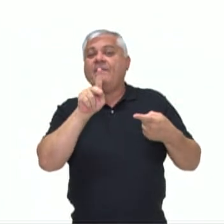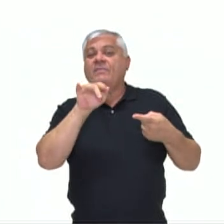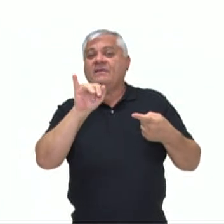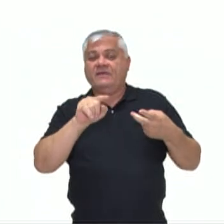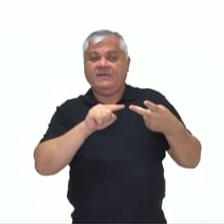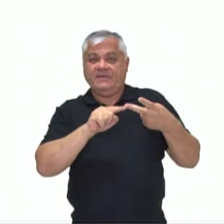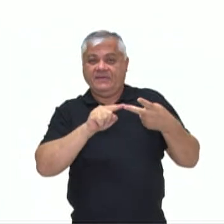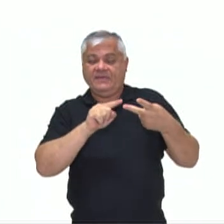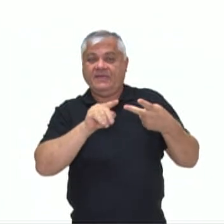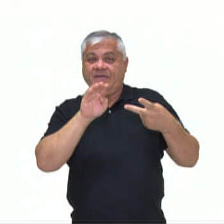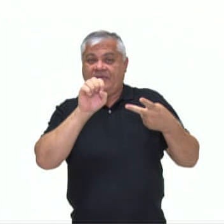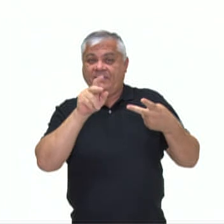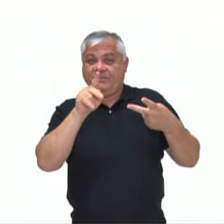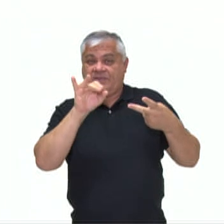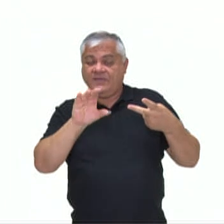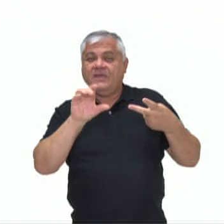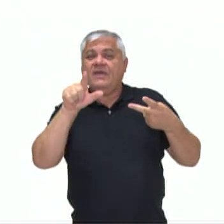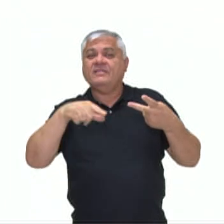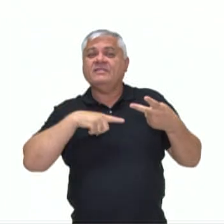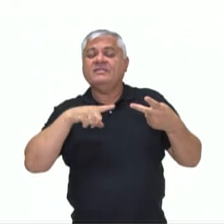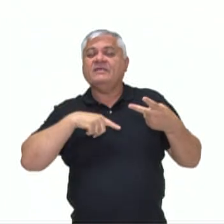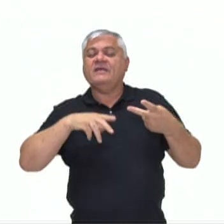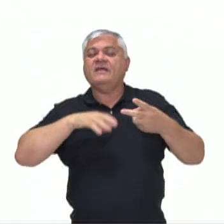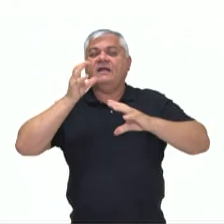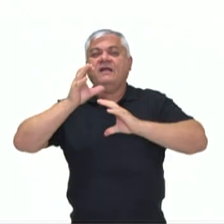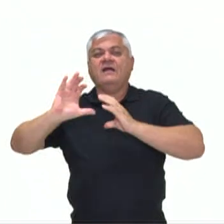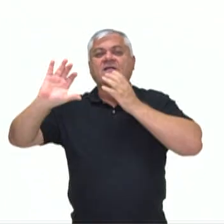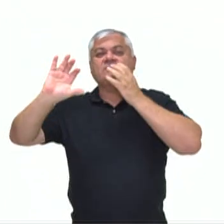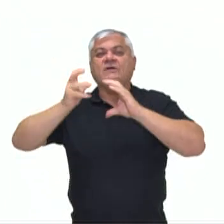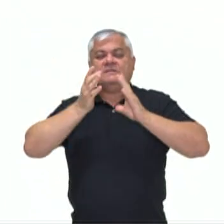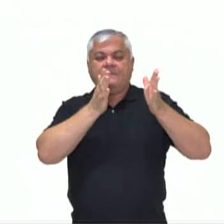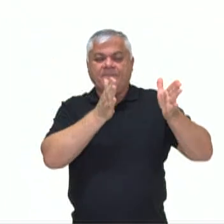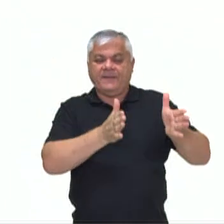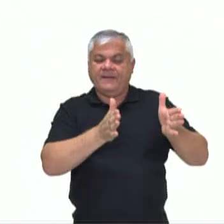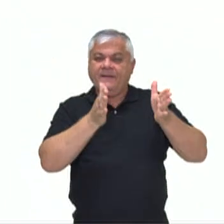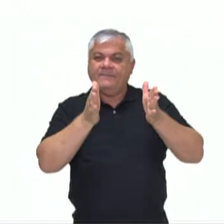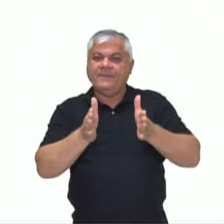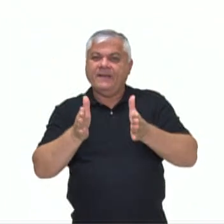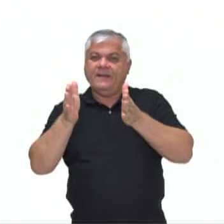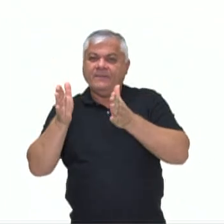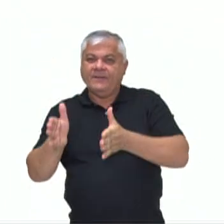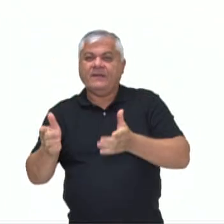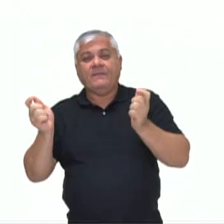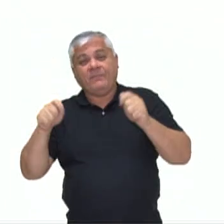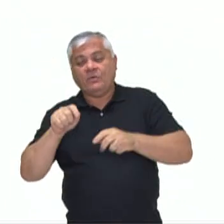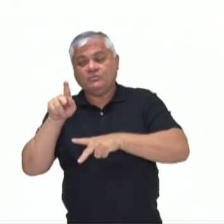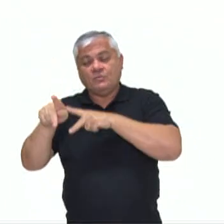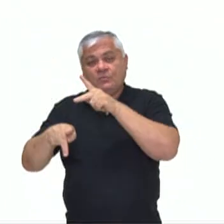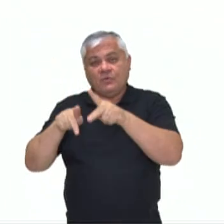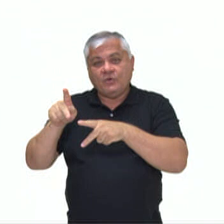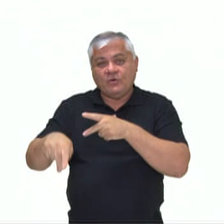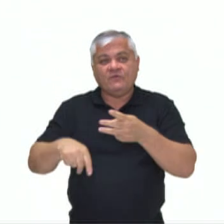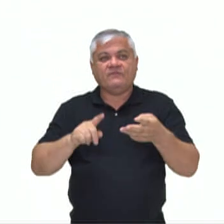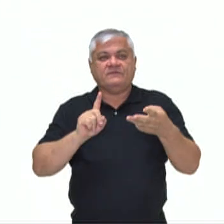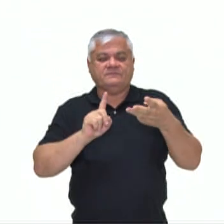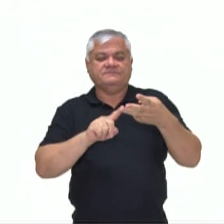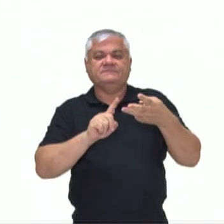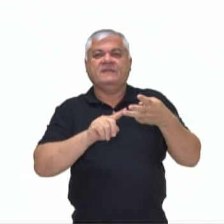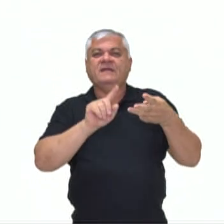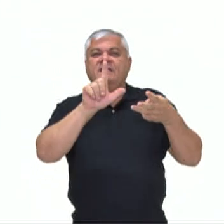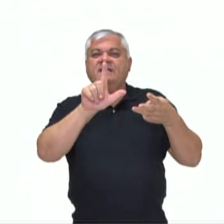Poema épico normalmente é dividido em cantos, conta a saga de um herói ou de um povo. And lyric, o